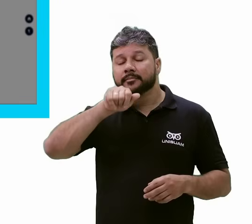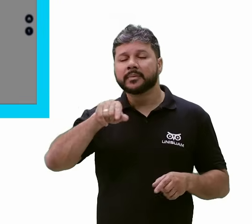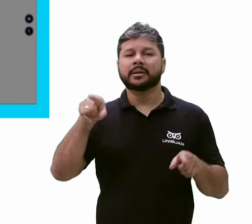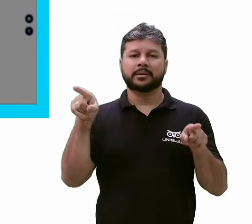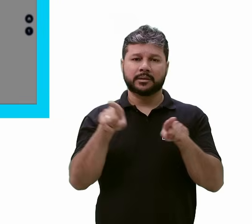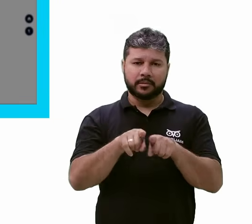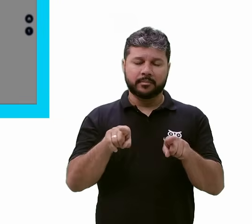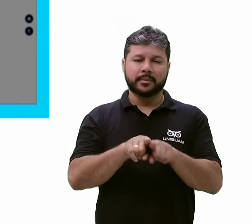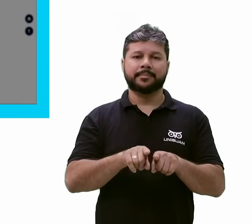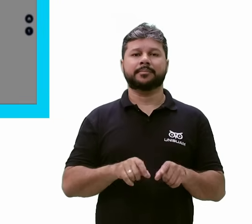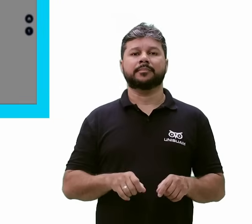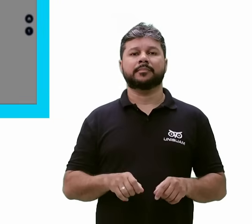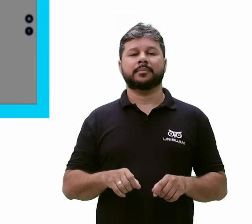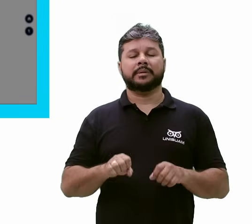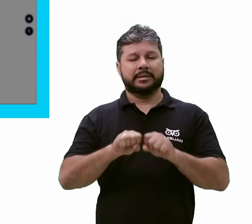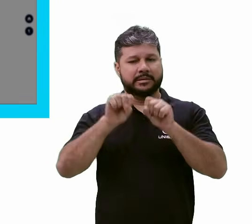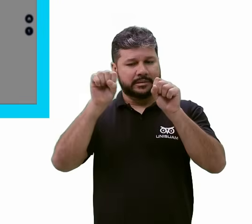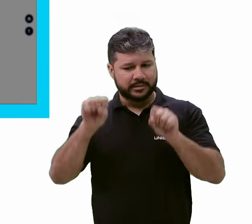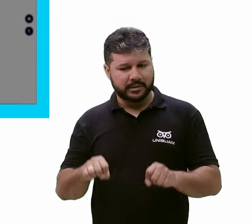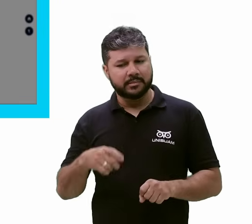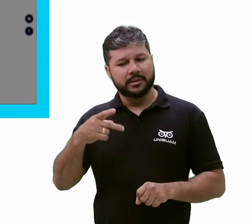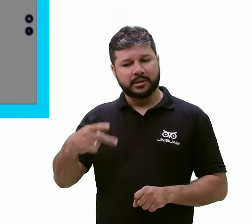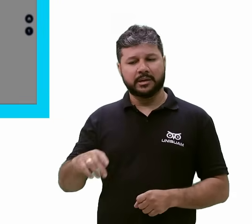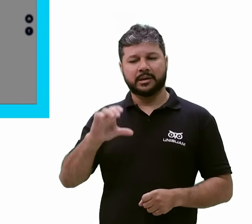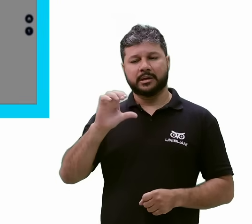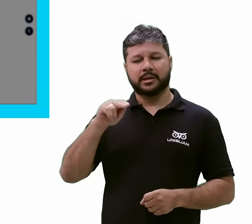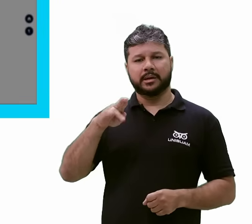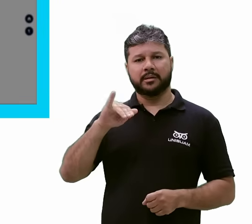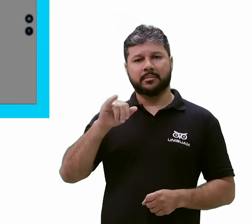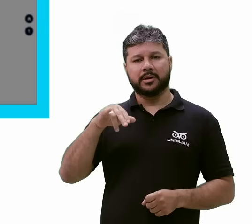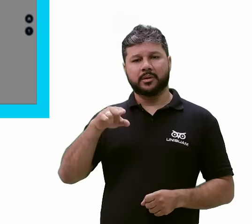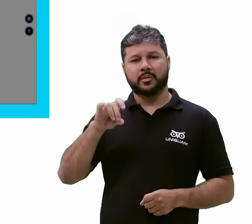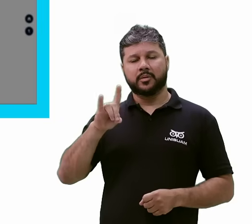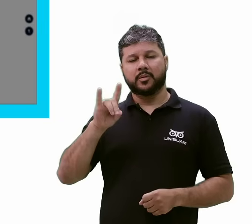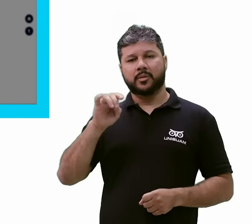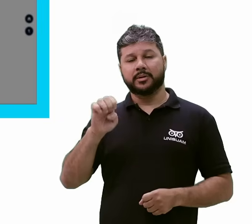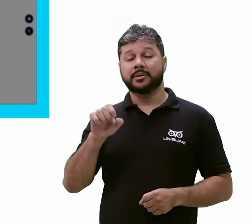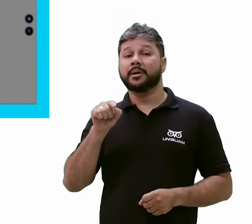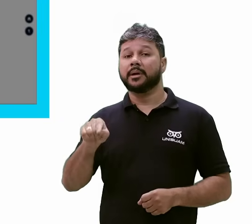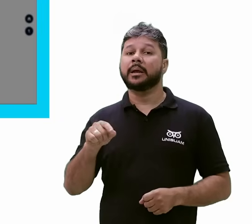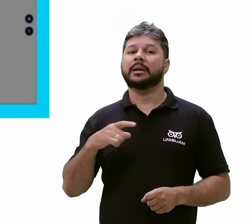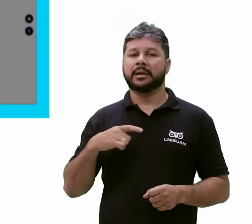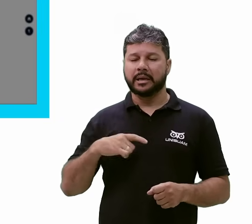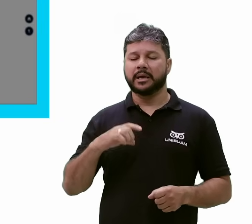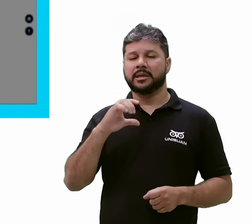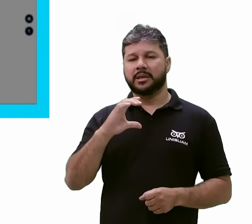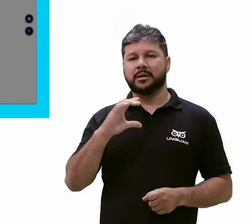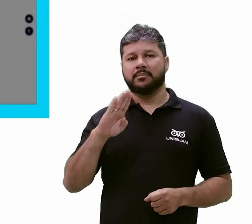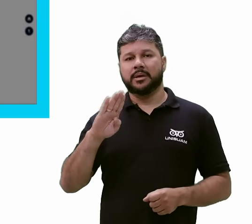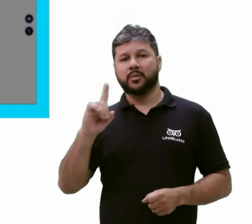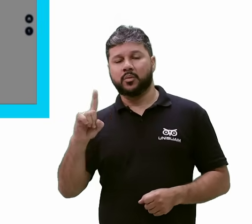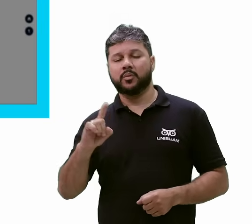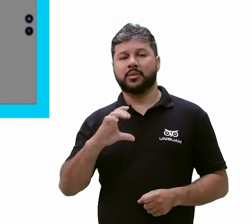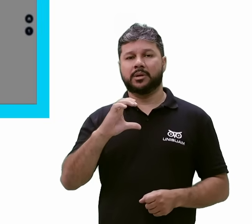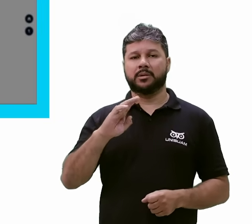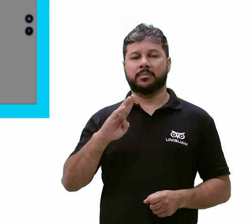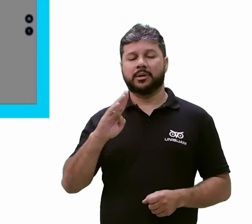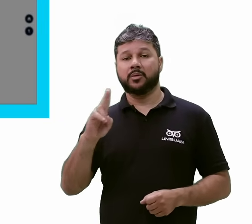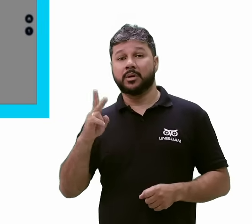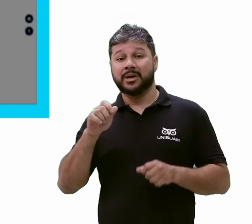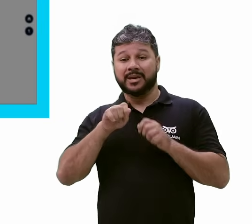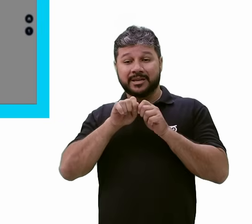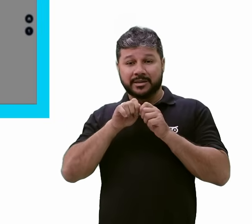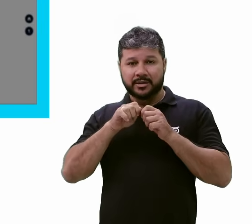têm também sistema endocannabinoide, tá? Também com essa estrutura de receptores CB1 e CB2